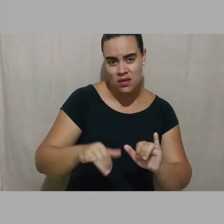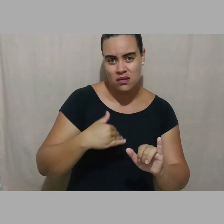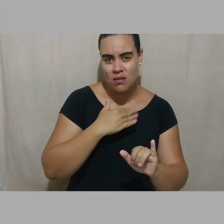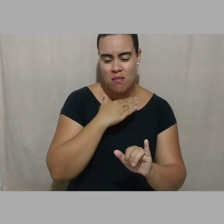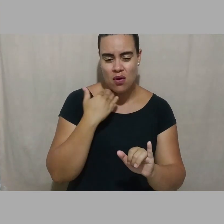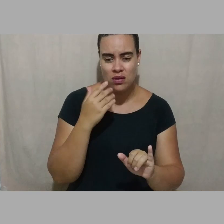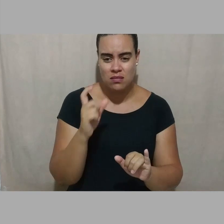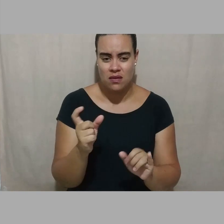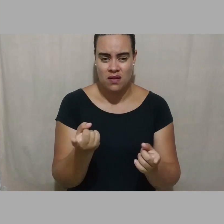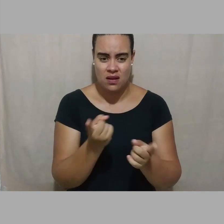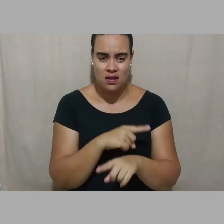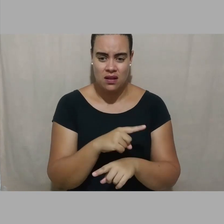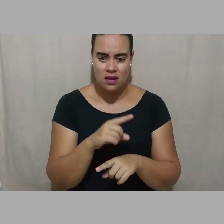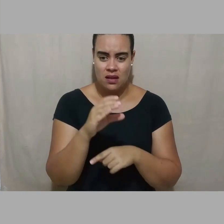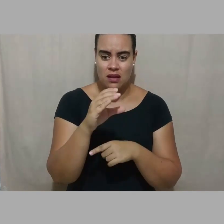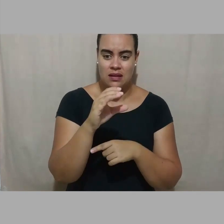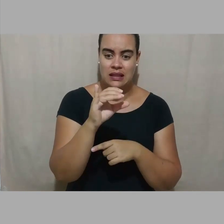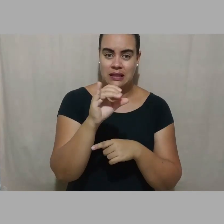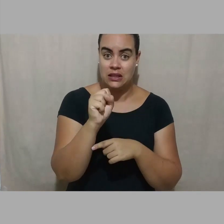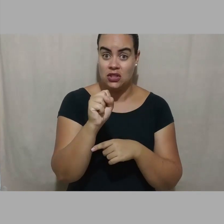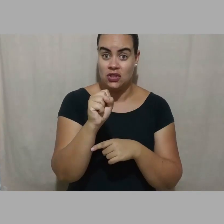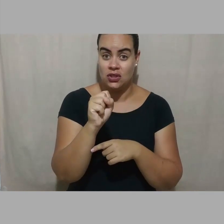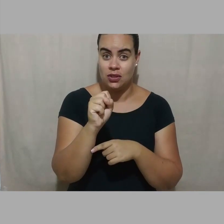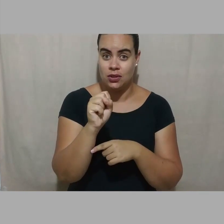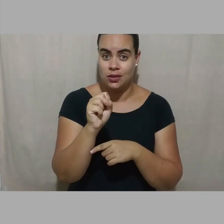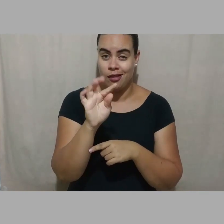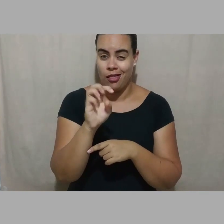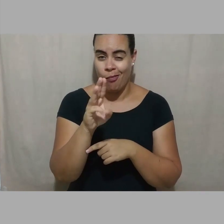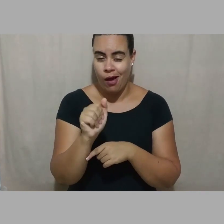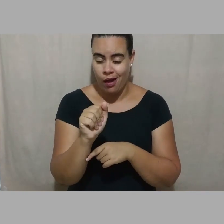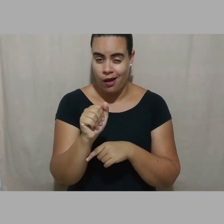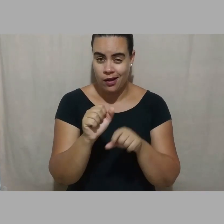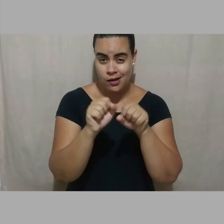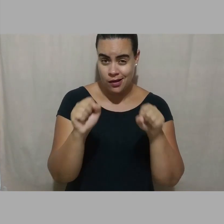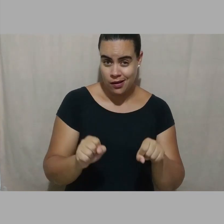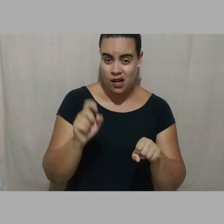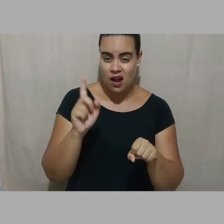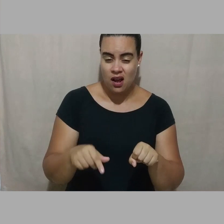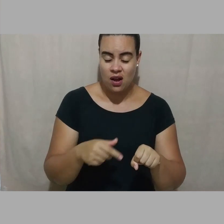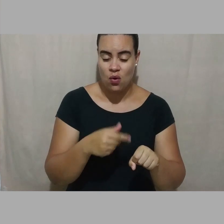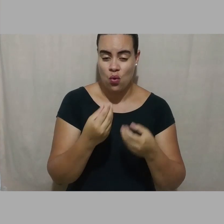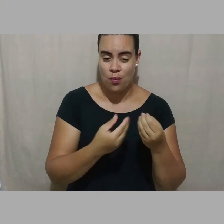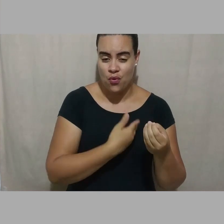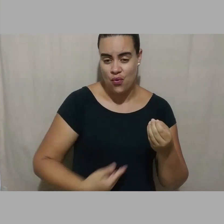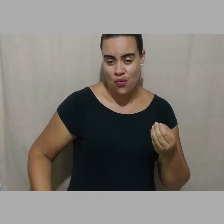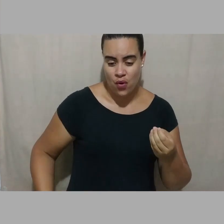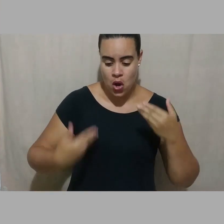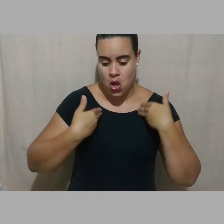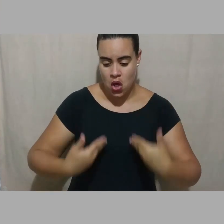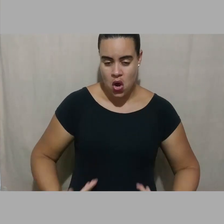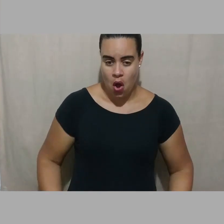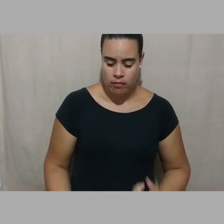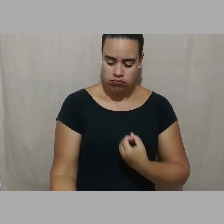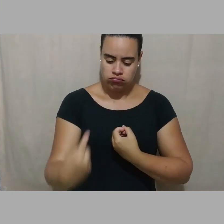morte, o trocadilho é o que eu chamo de sistema, que nada mais é do que um regime de governamentalidade dos corpos